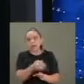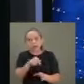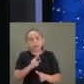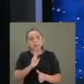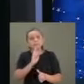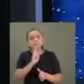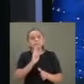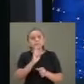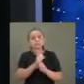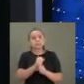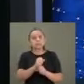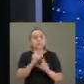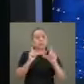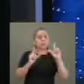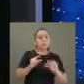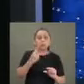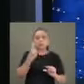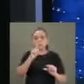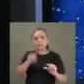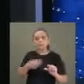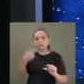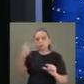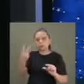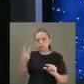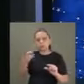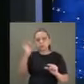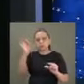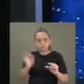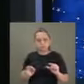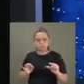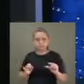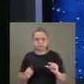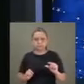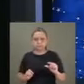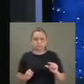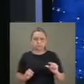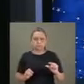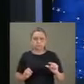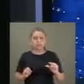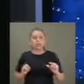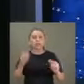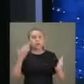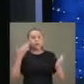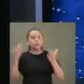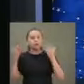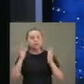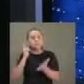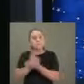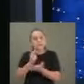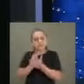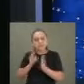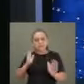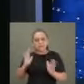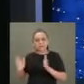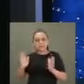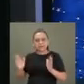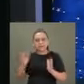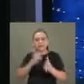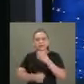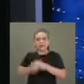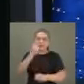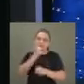um recuo de 1,2 ponto percentual em relação ao mesmo período do ano